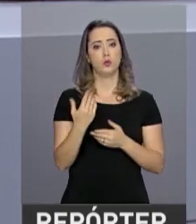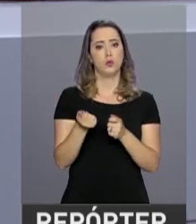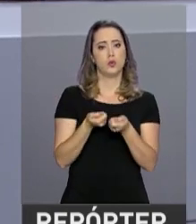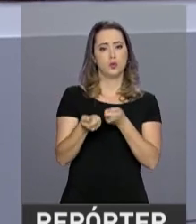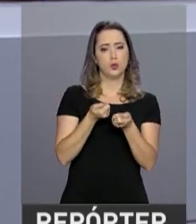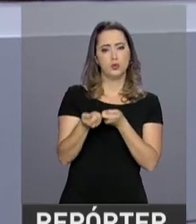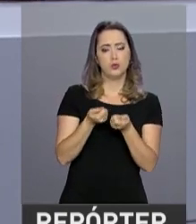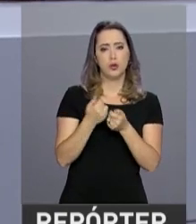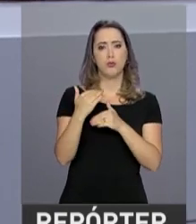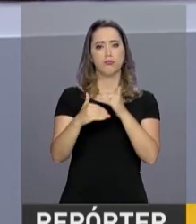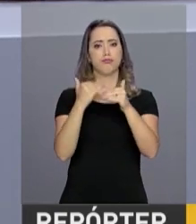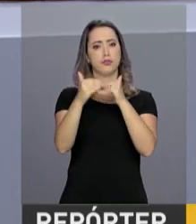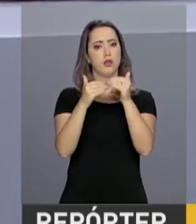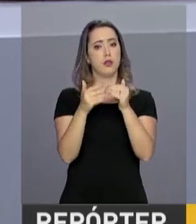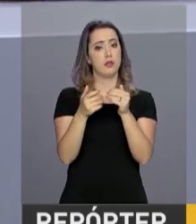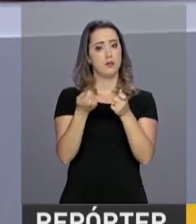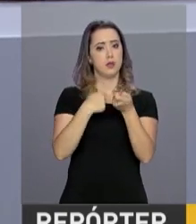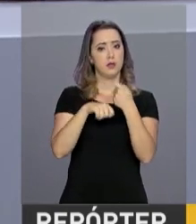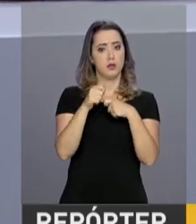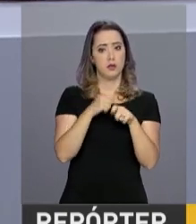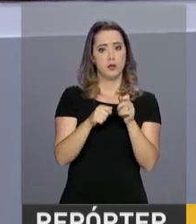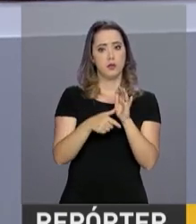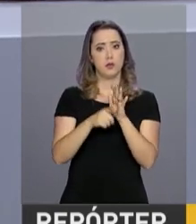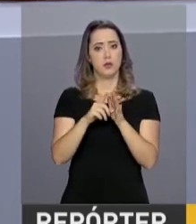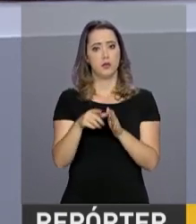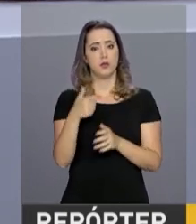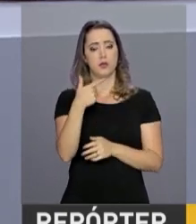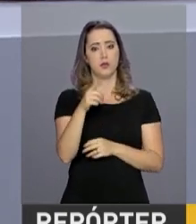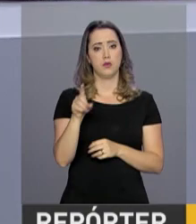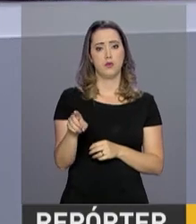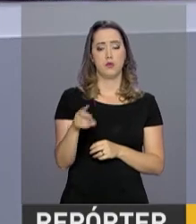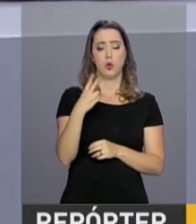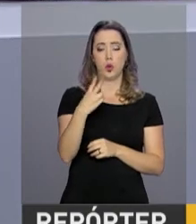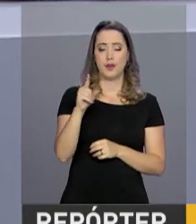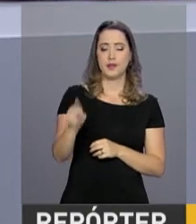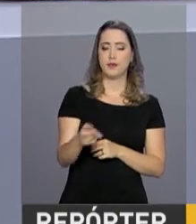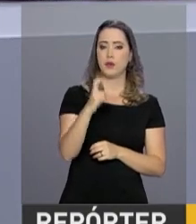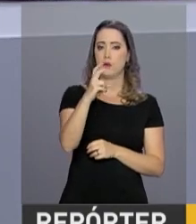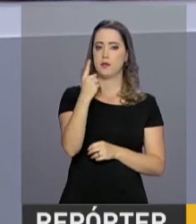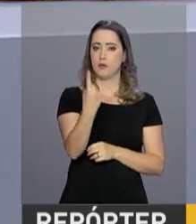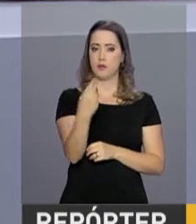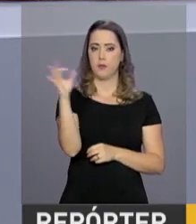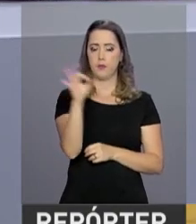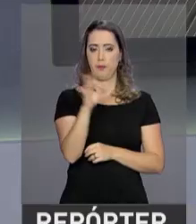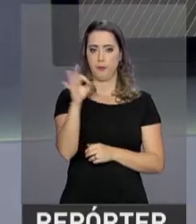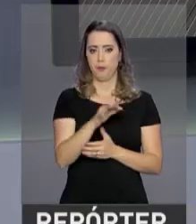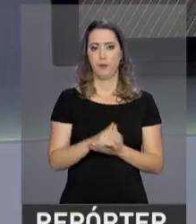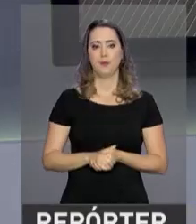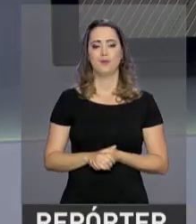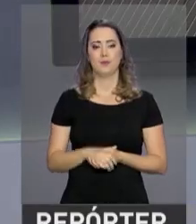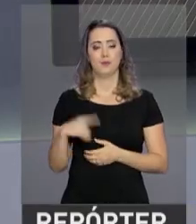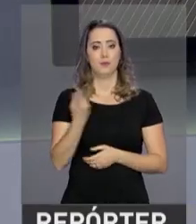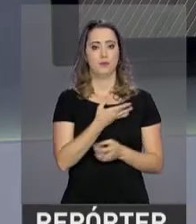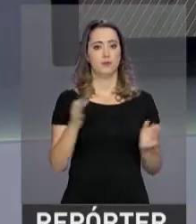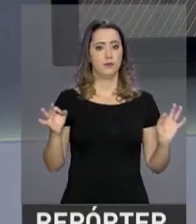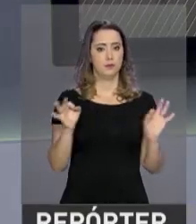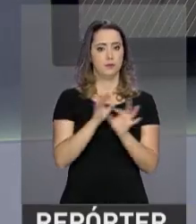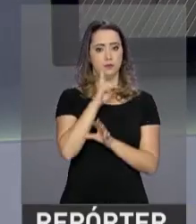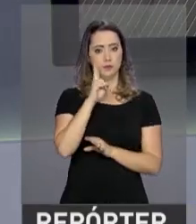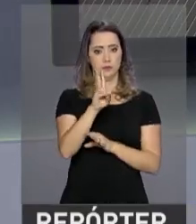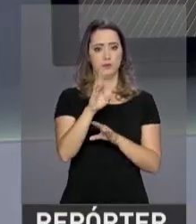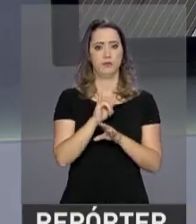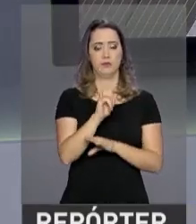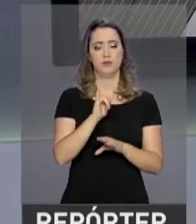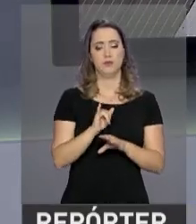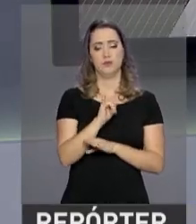ajuste na expectativa de crescimento da economia que passou para 2,51 por cento nós ficamos por aqui você